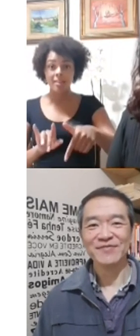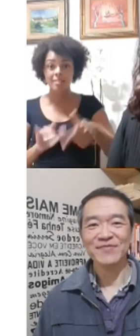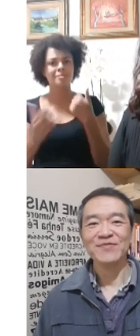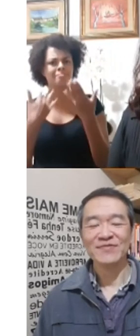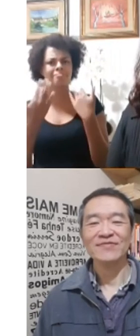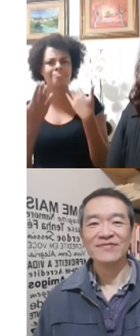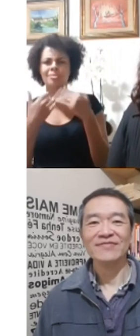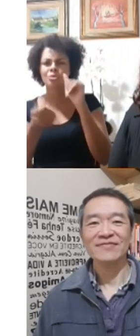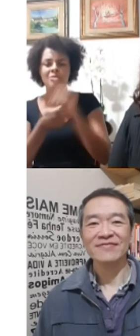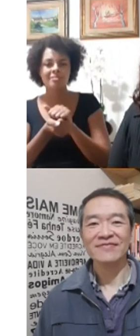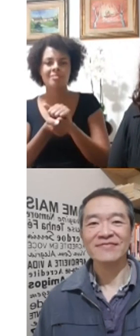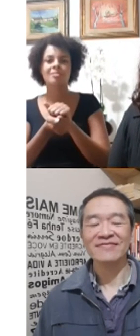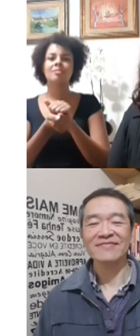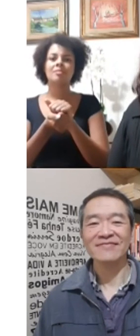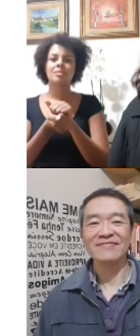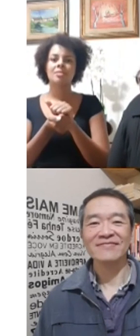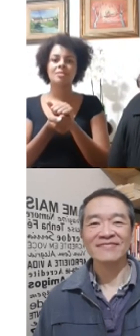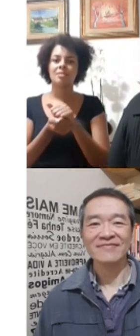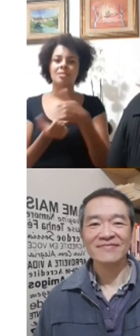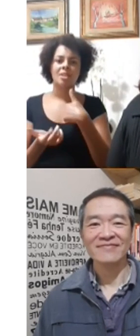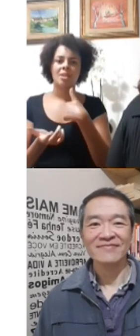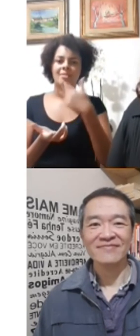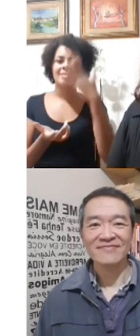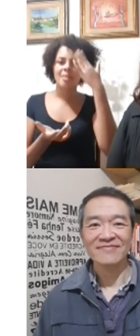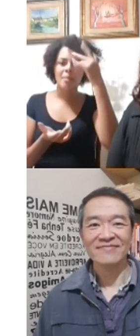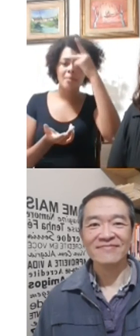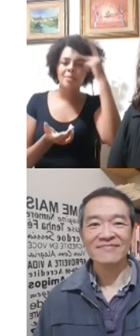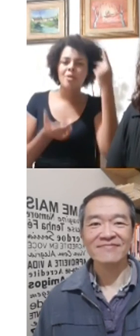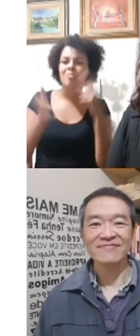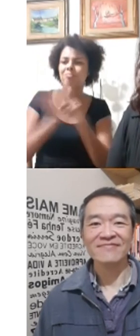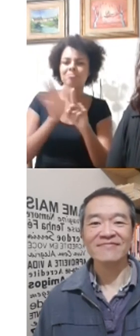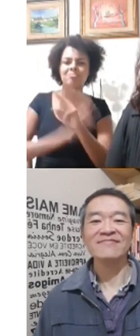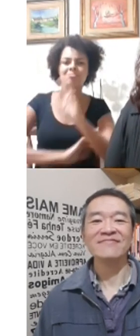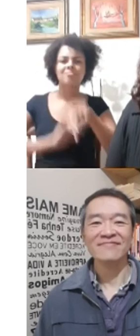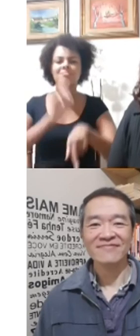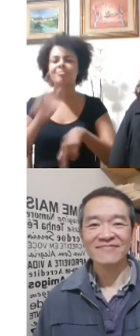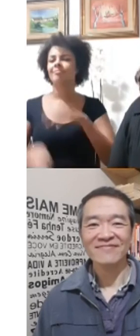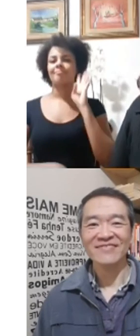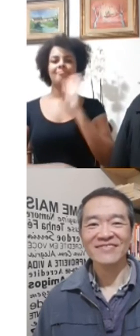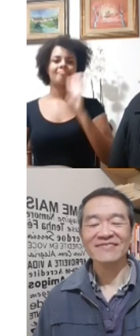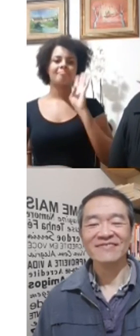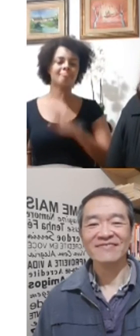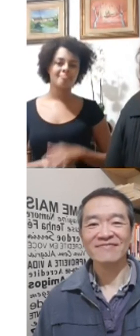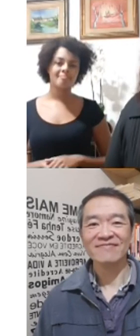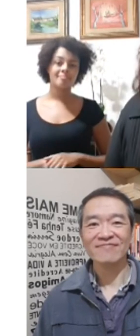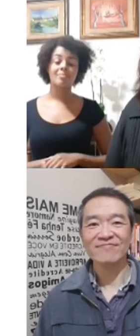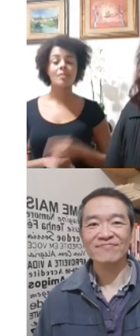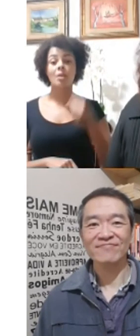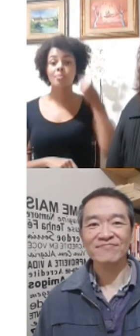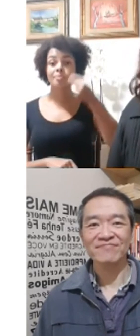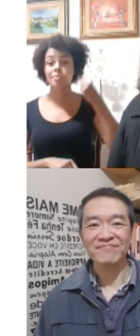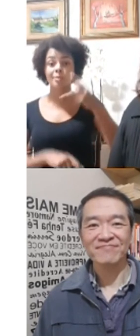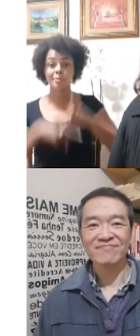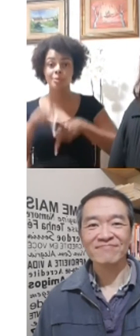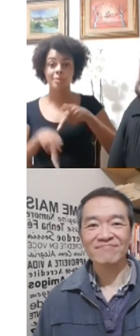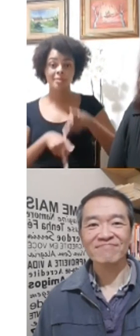bater papo com você e saber que as pessoas estão interagindo é muito legal. E quanto à política pública,